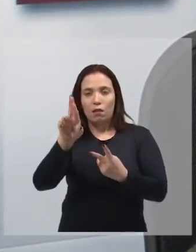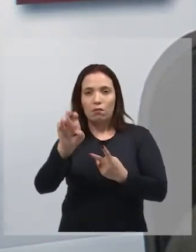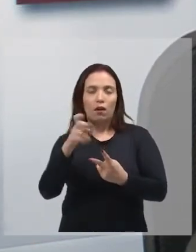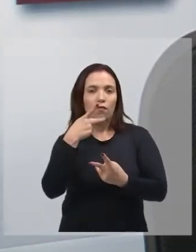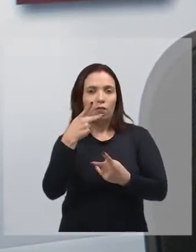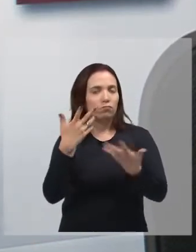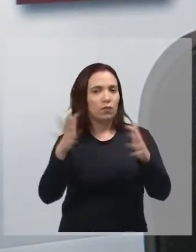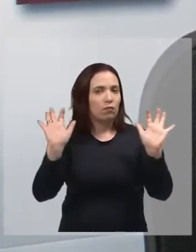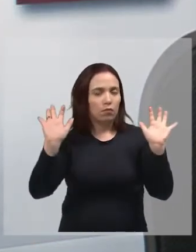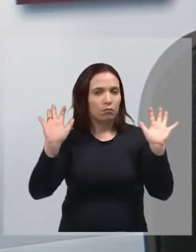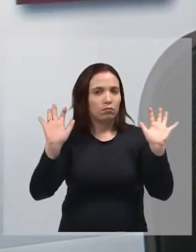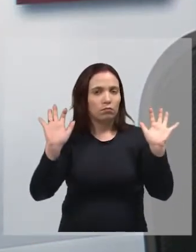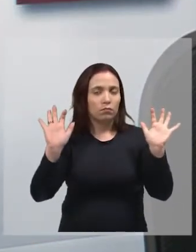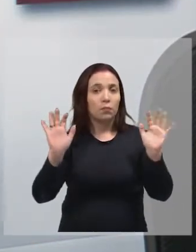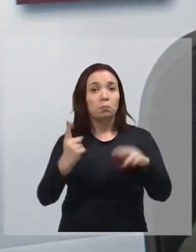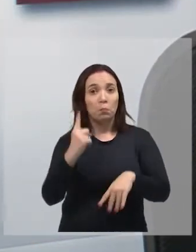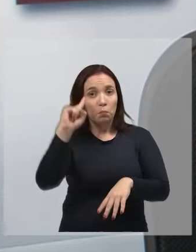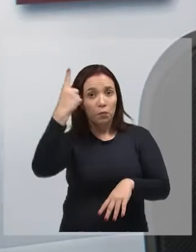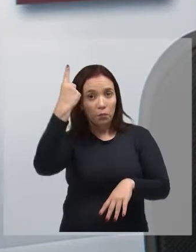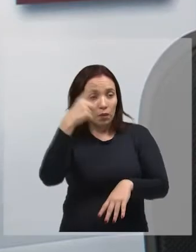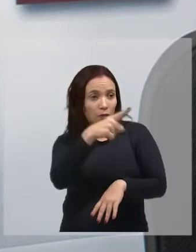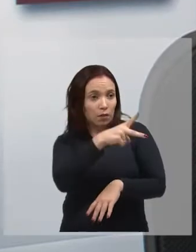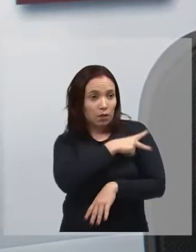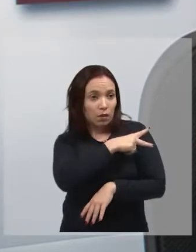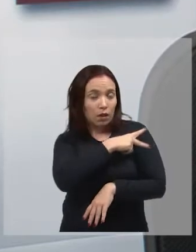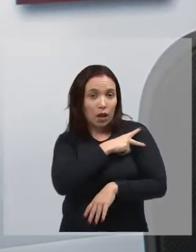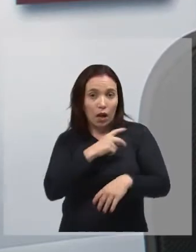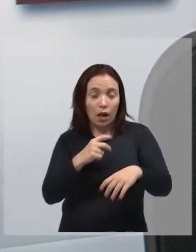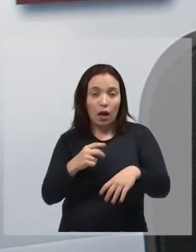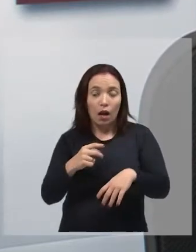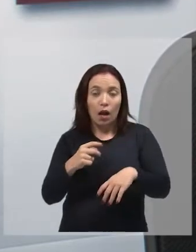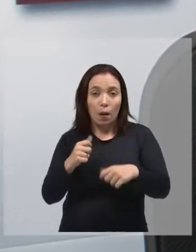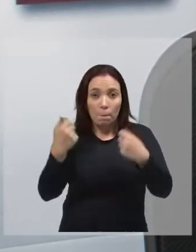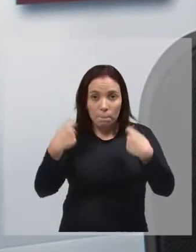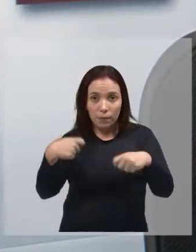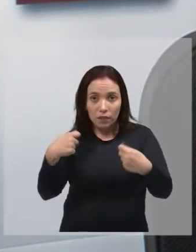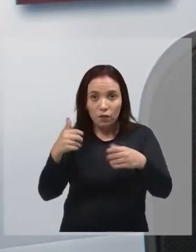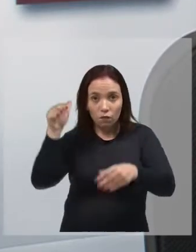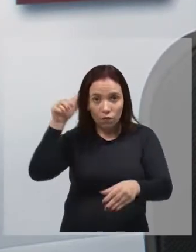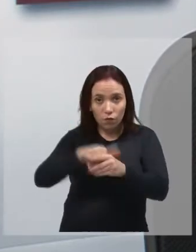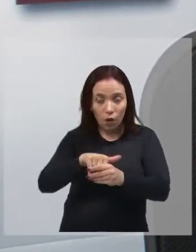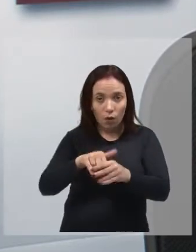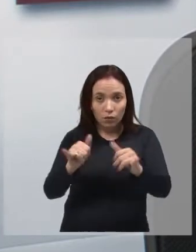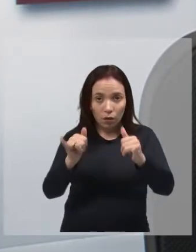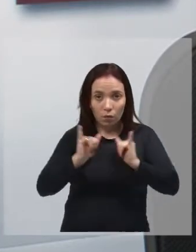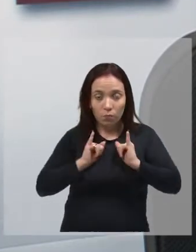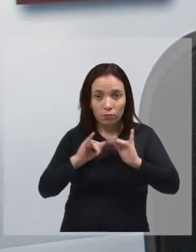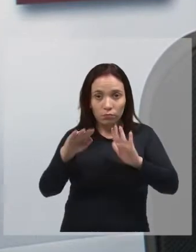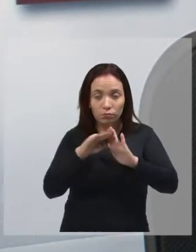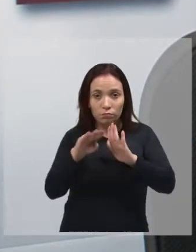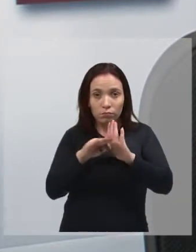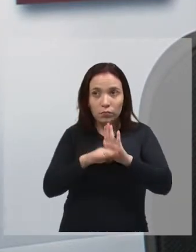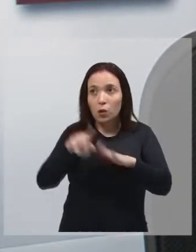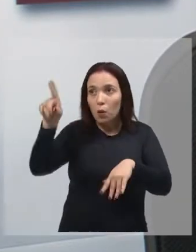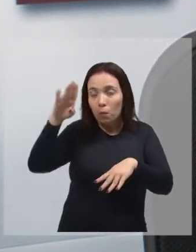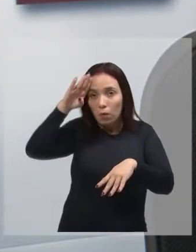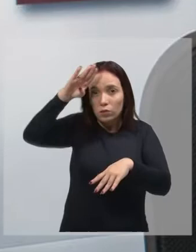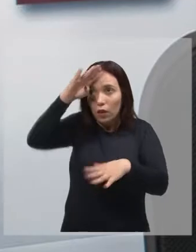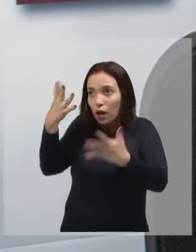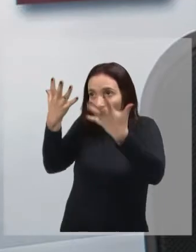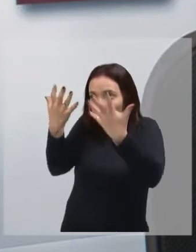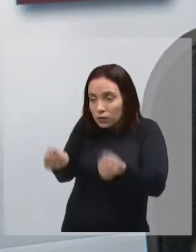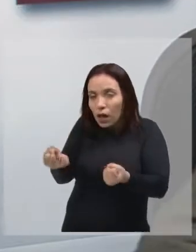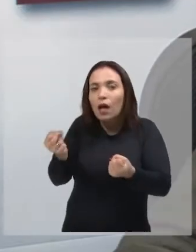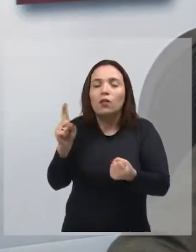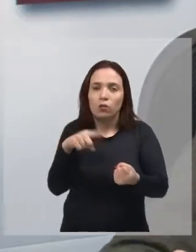Ele tem que declarar apoio à reforma da Previdência, ele tem que declarar apoio às medidas do governo Jair Messias Bolsonaro para ter